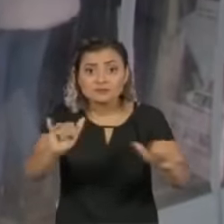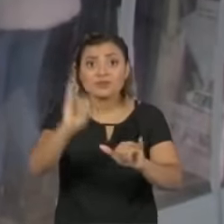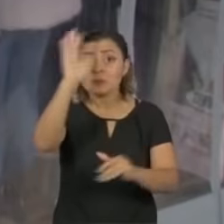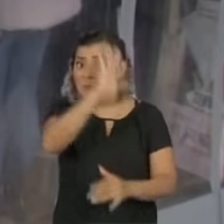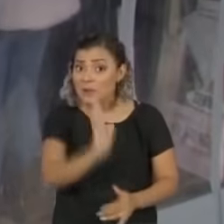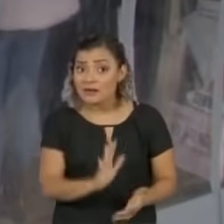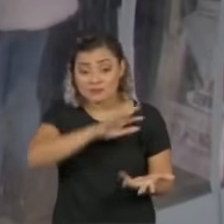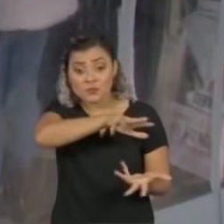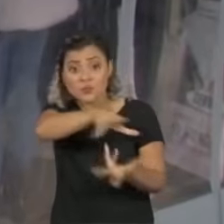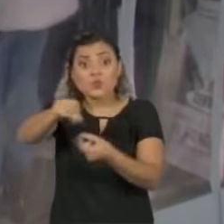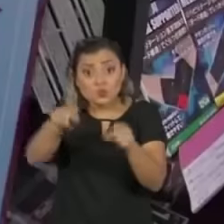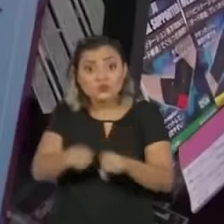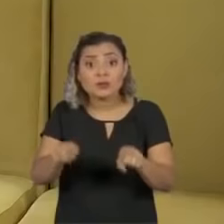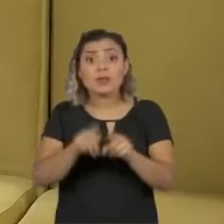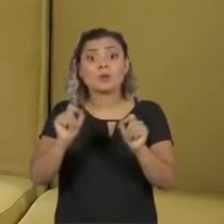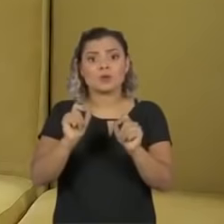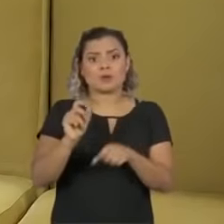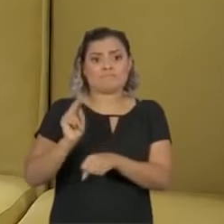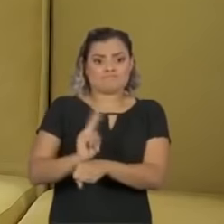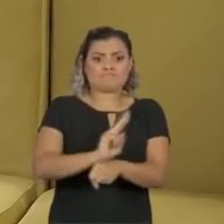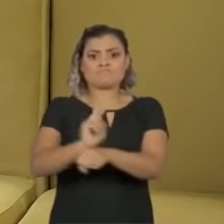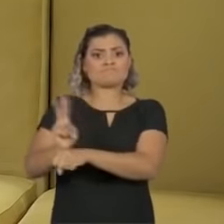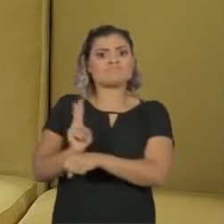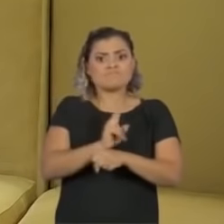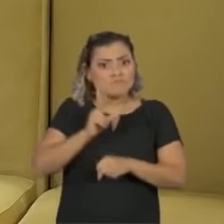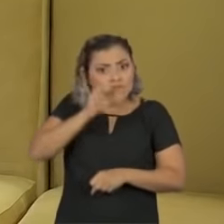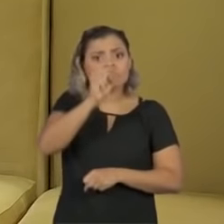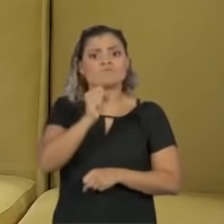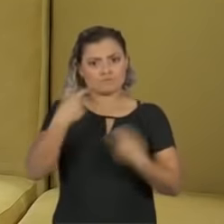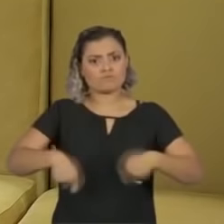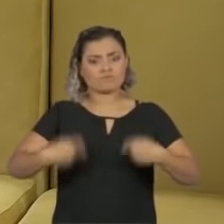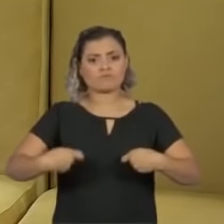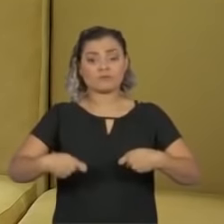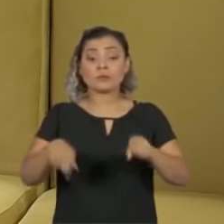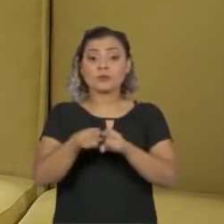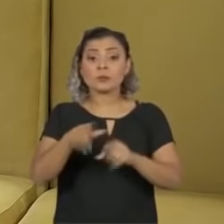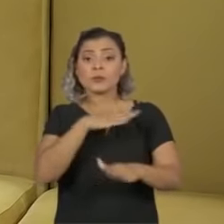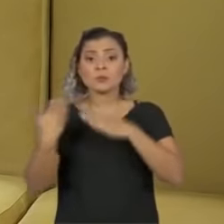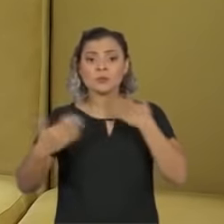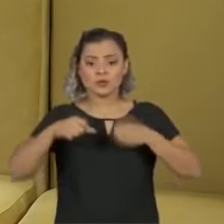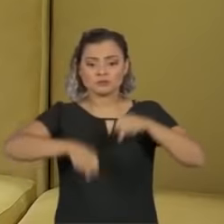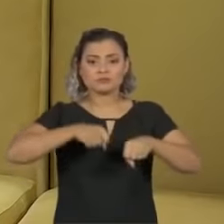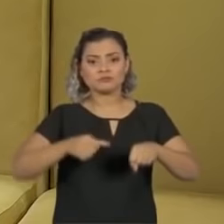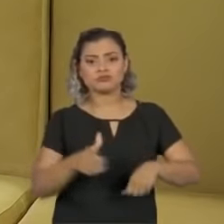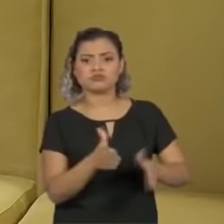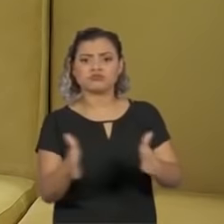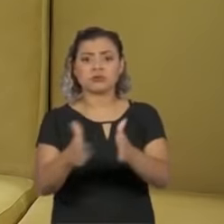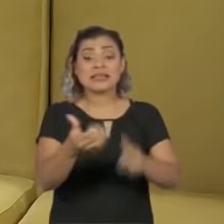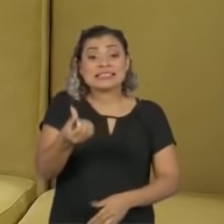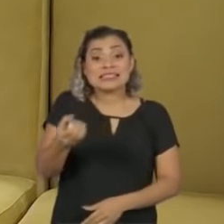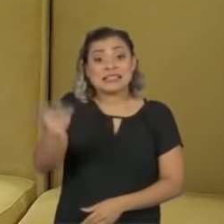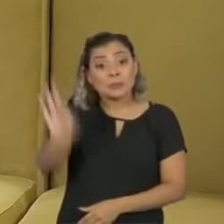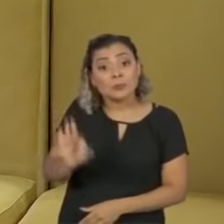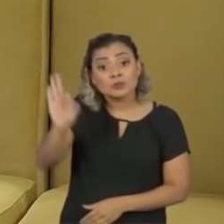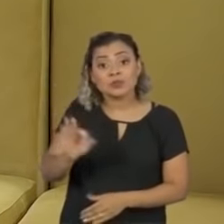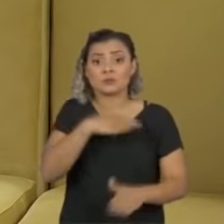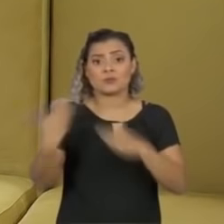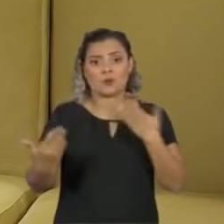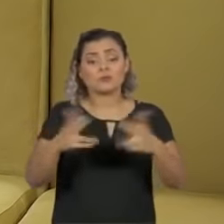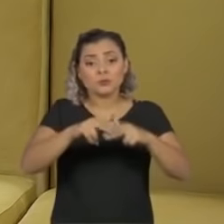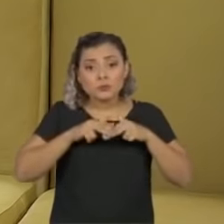emergência internacional. Mortes de ciclistas aumentam mais de 60% em São Paulo e podem ter